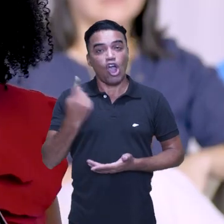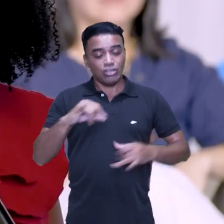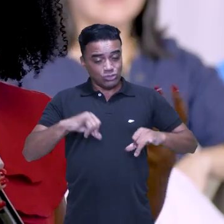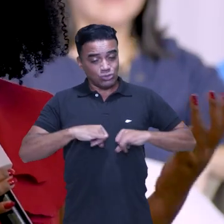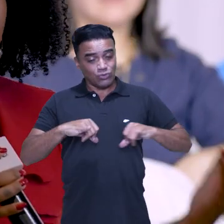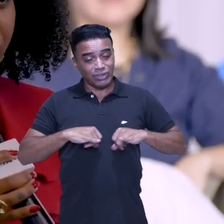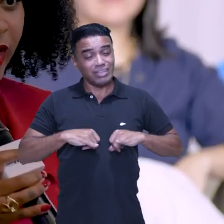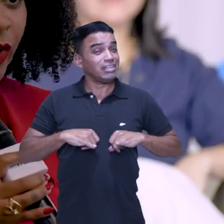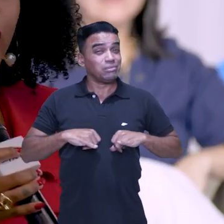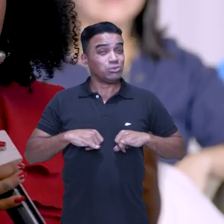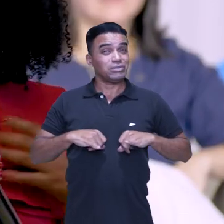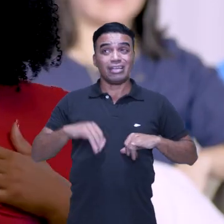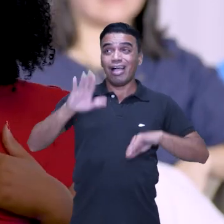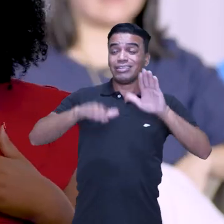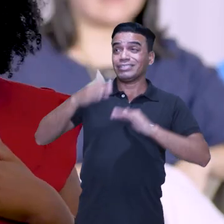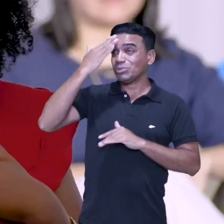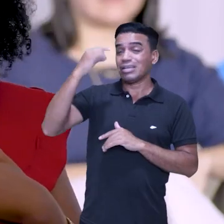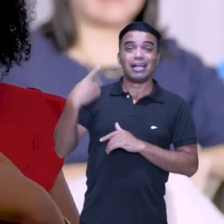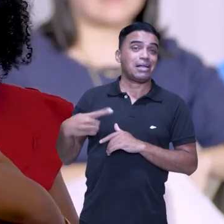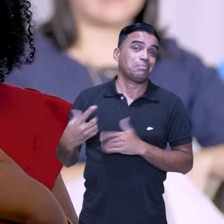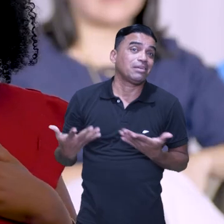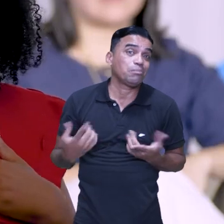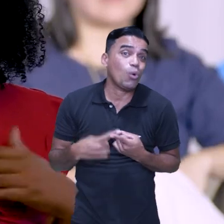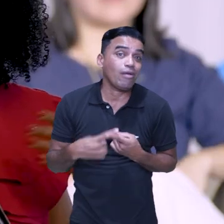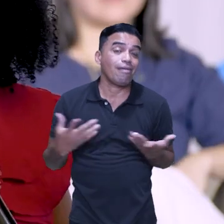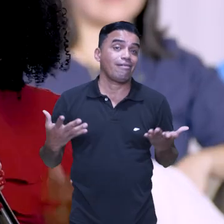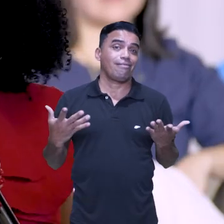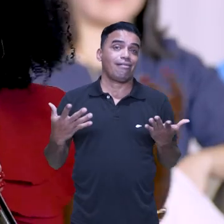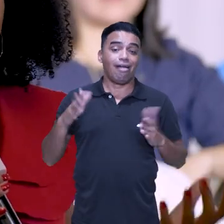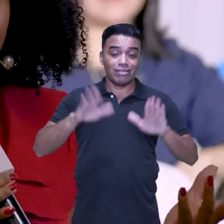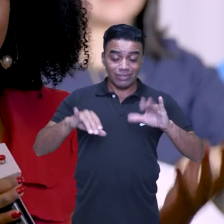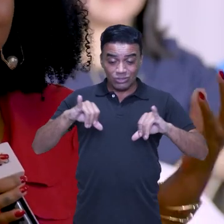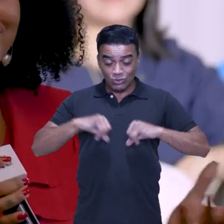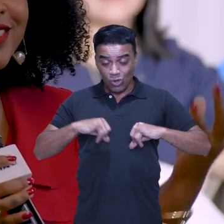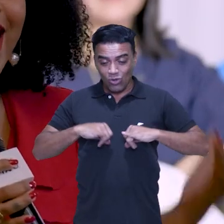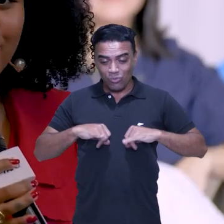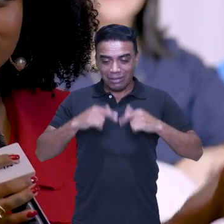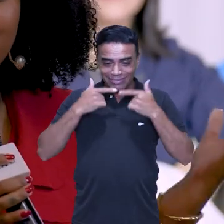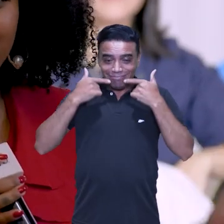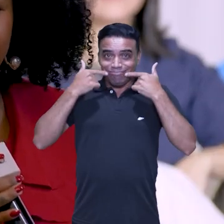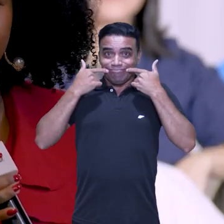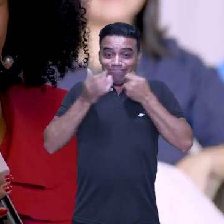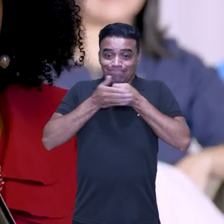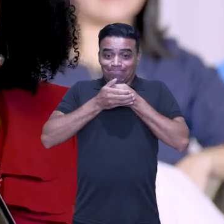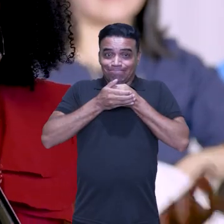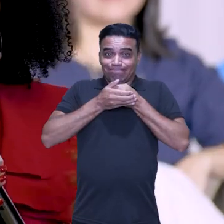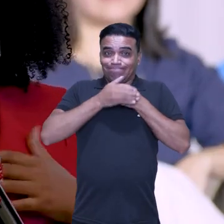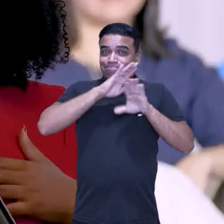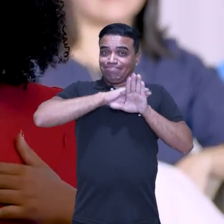nem sabemos que estamos sofrendo. Nós sofremos e muitas vezes sorrimos por estarmos